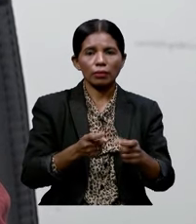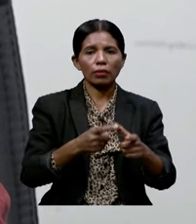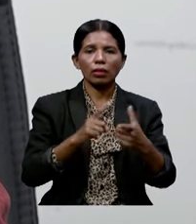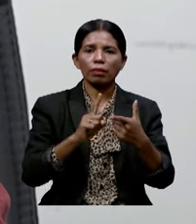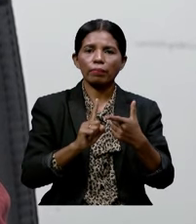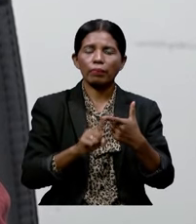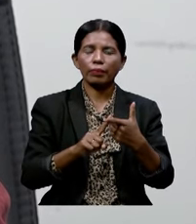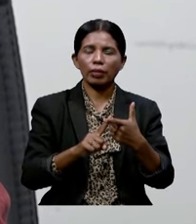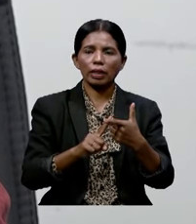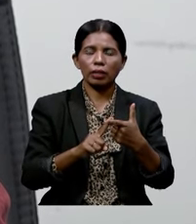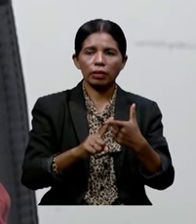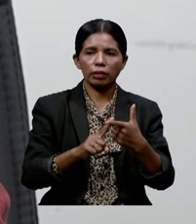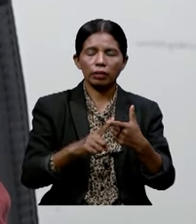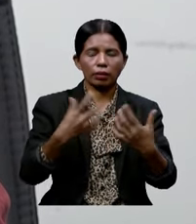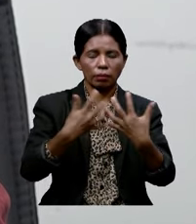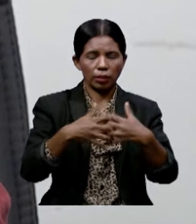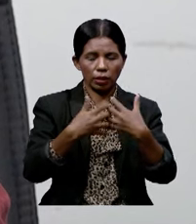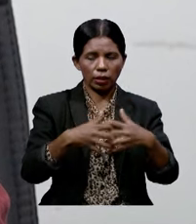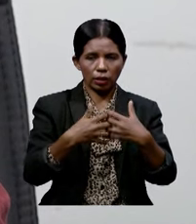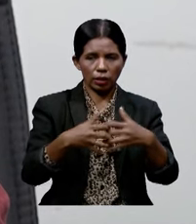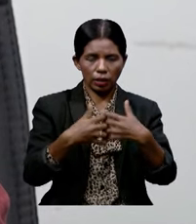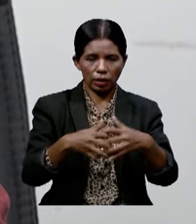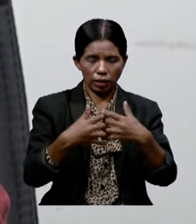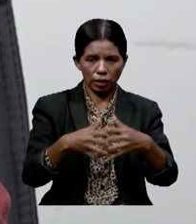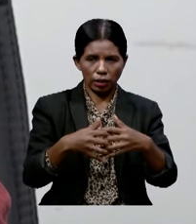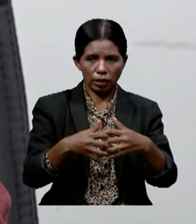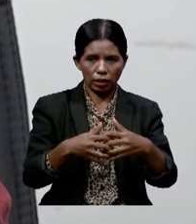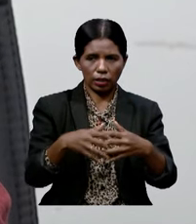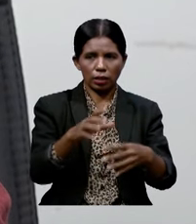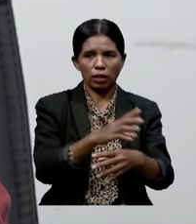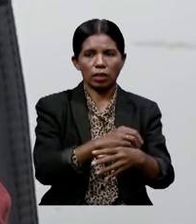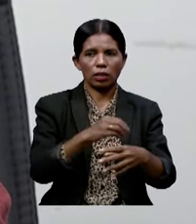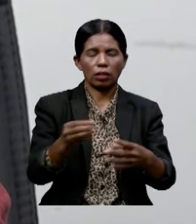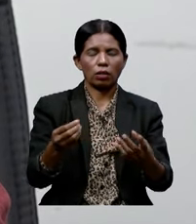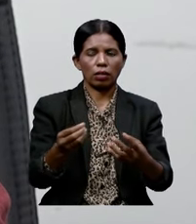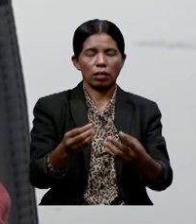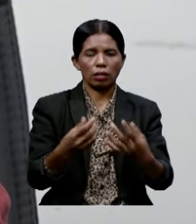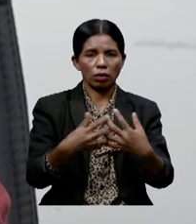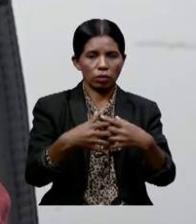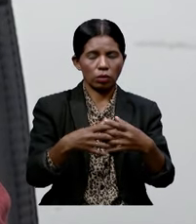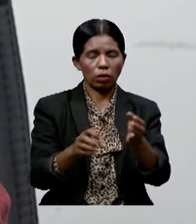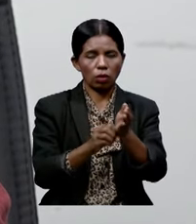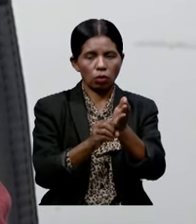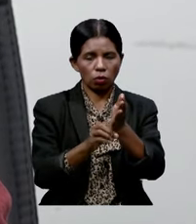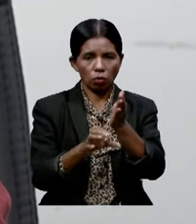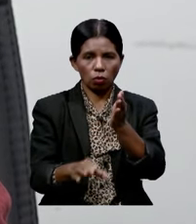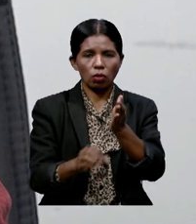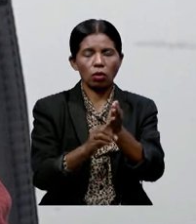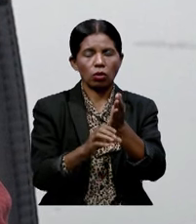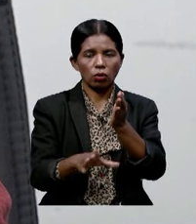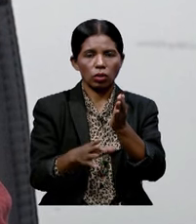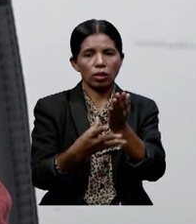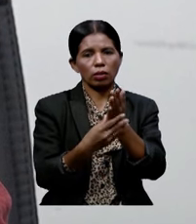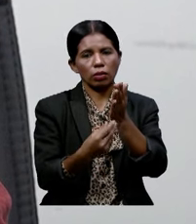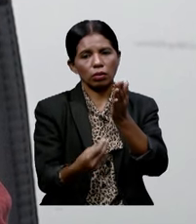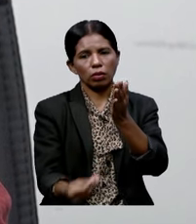máquina ne manas automaticamente oli massa ou gemuk sirane na bem